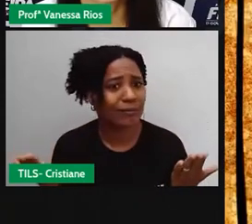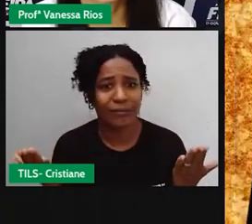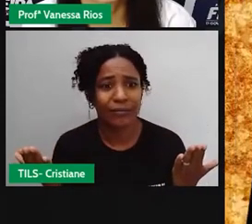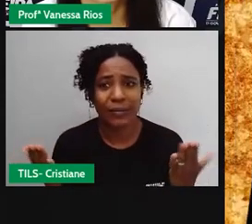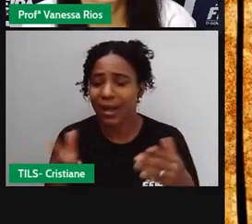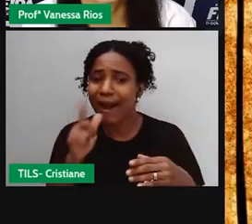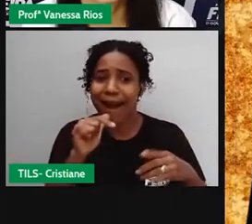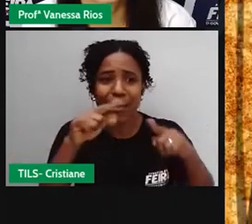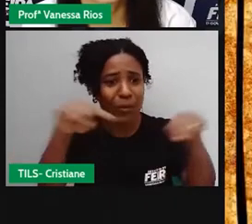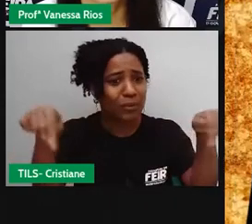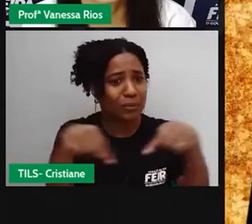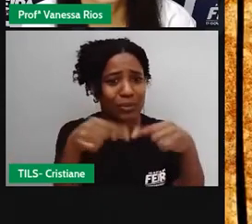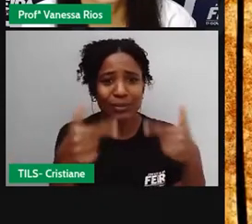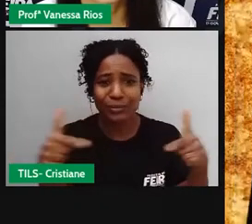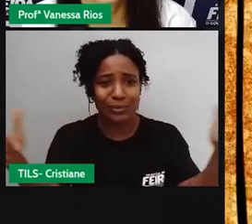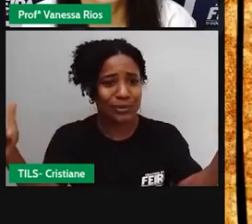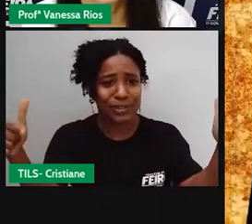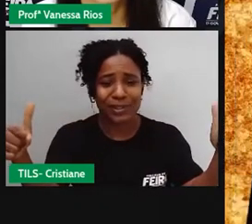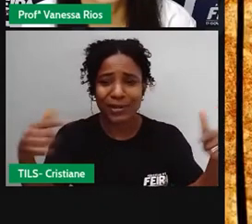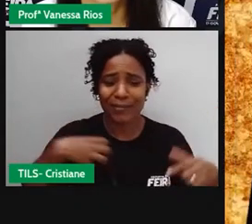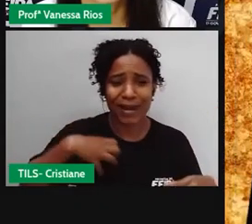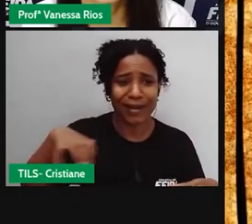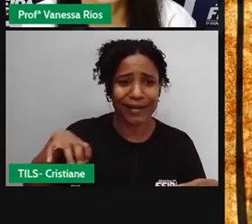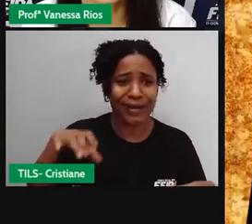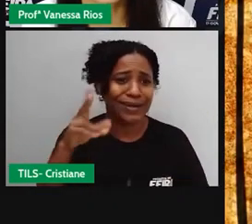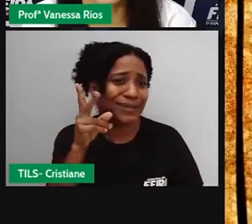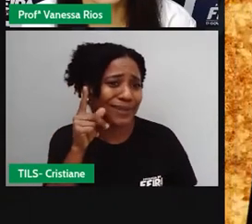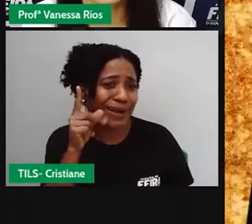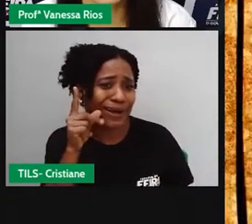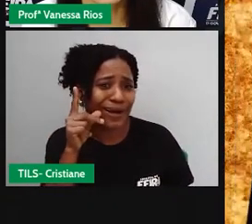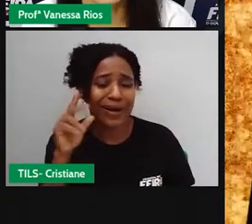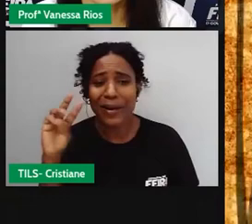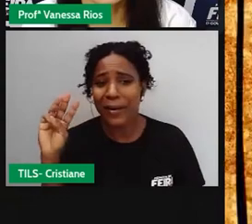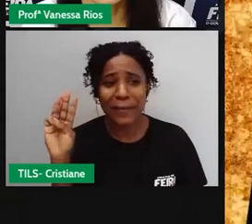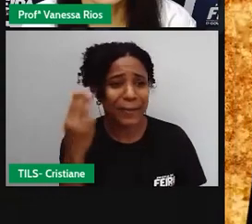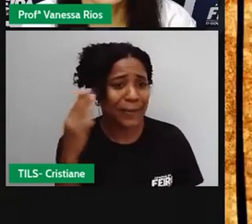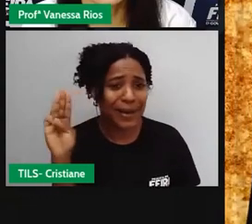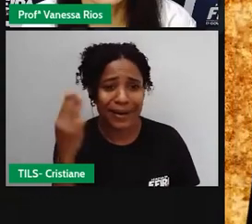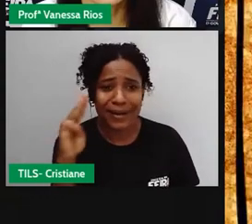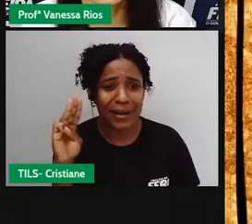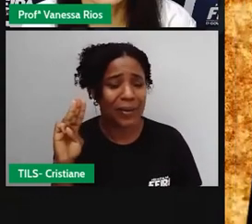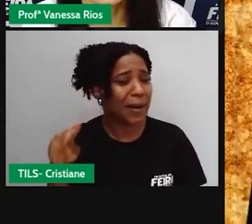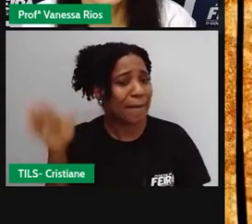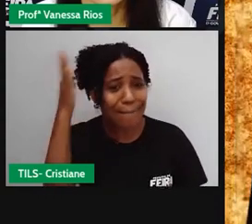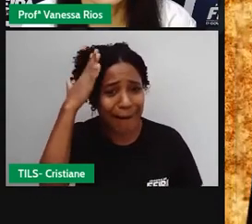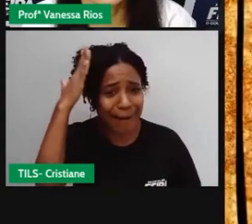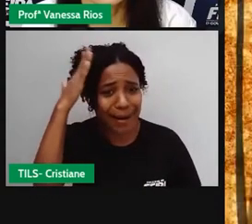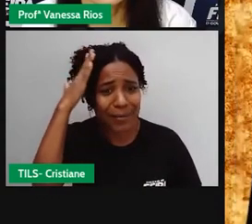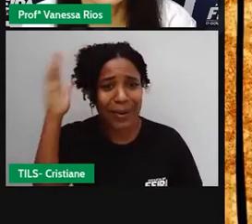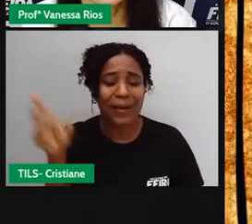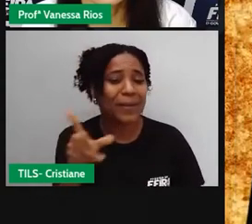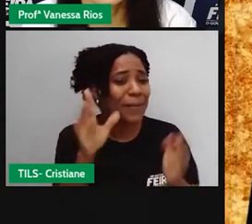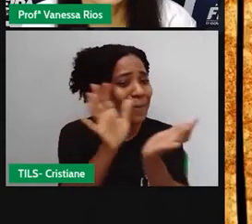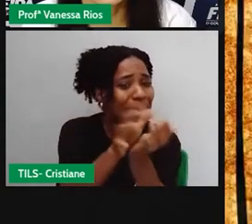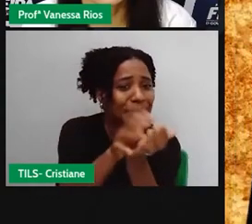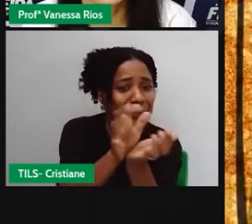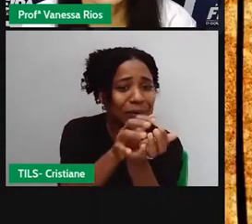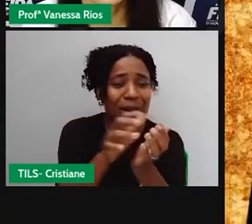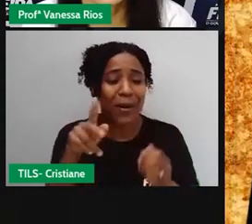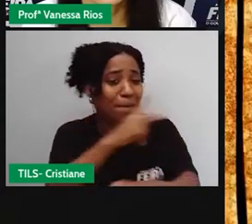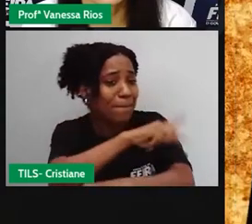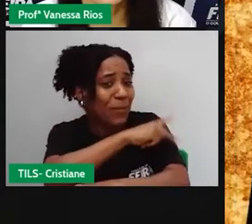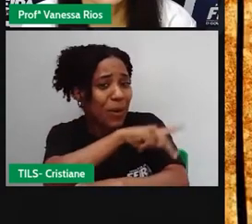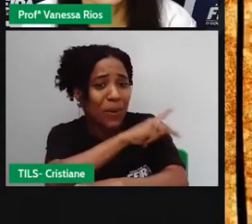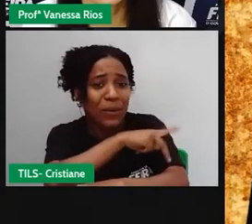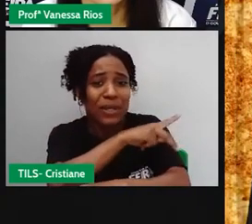Alagoas, nem Bahia, nem Ceará, nem Maranhão, nem Paraíba, nem Pernambuco, nem Piauí, nem